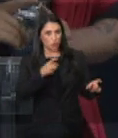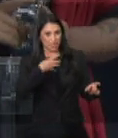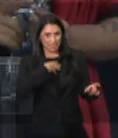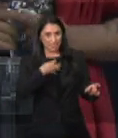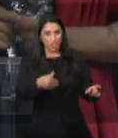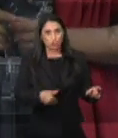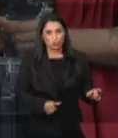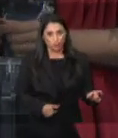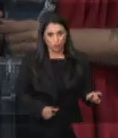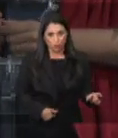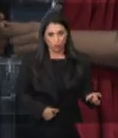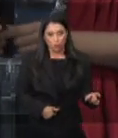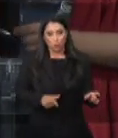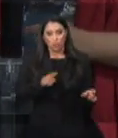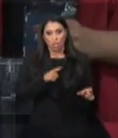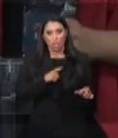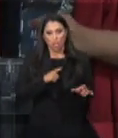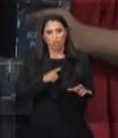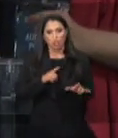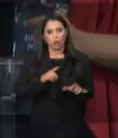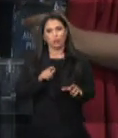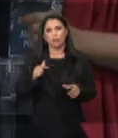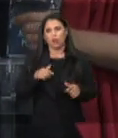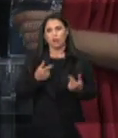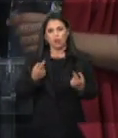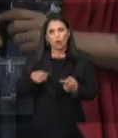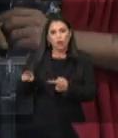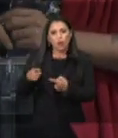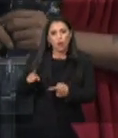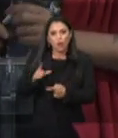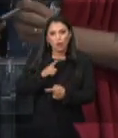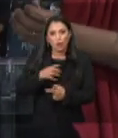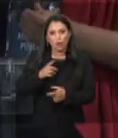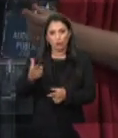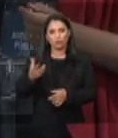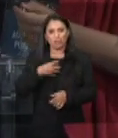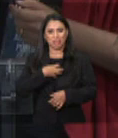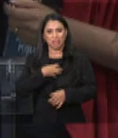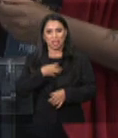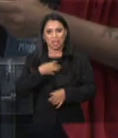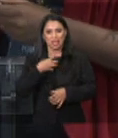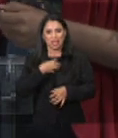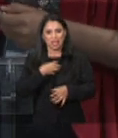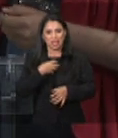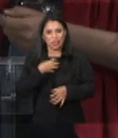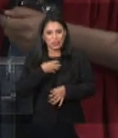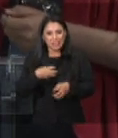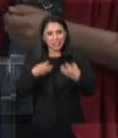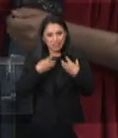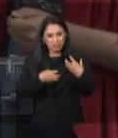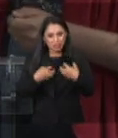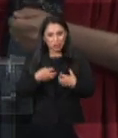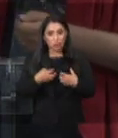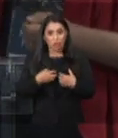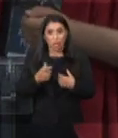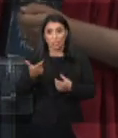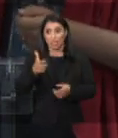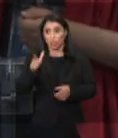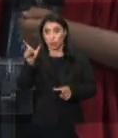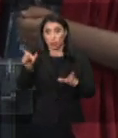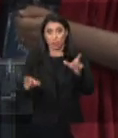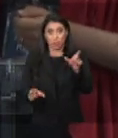não passo fome porque eu incomodo a Paula sabia que era do incômodo dela que surgir a principal elemento da reação das pessoas